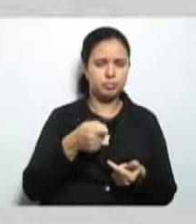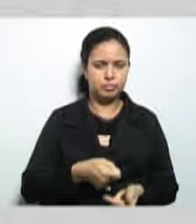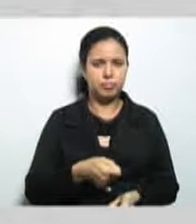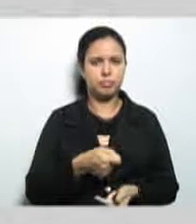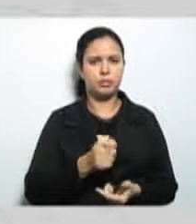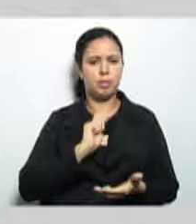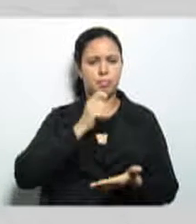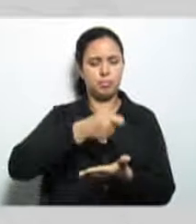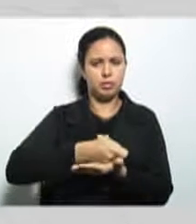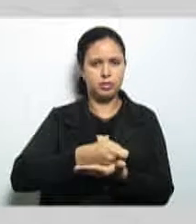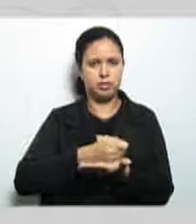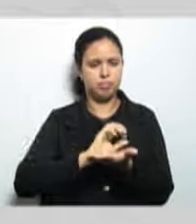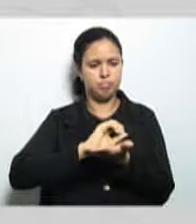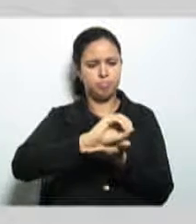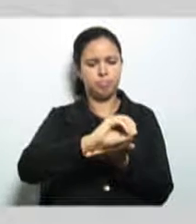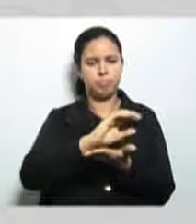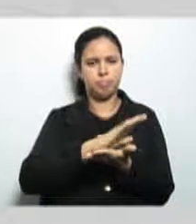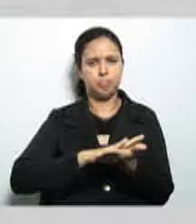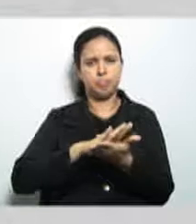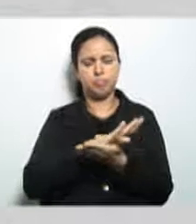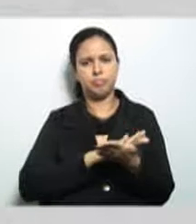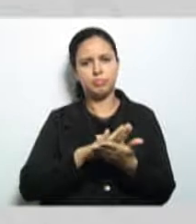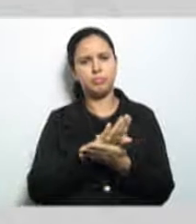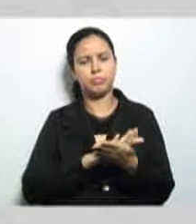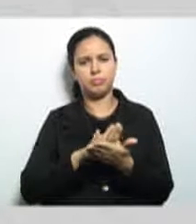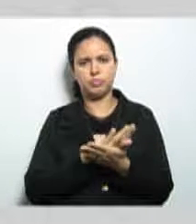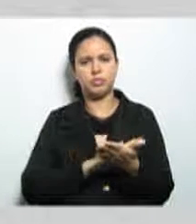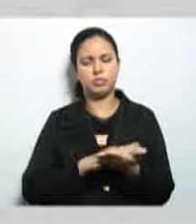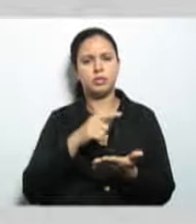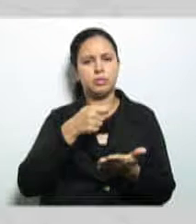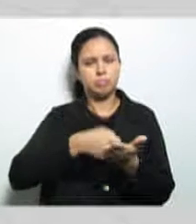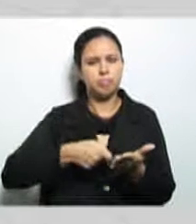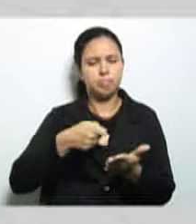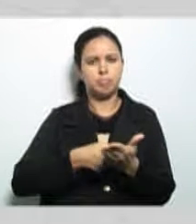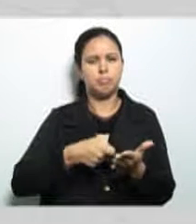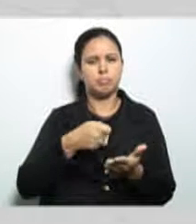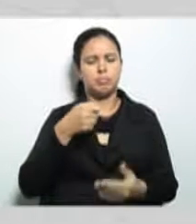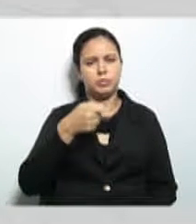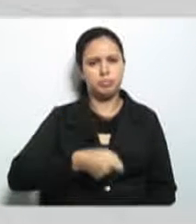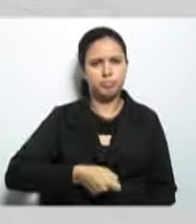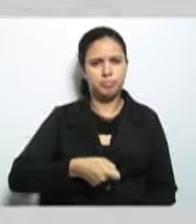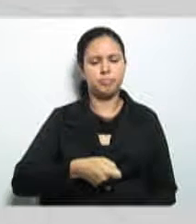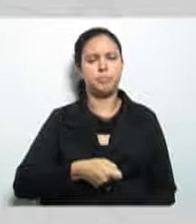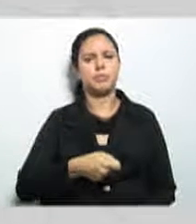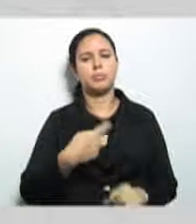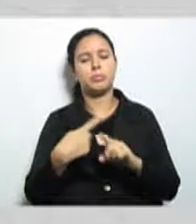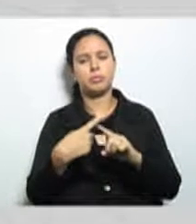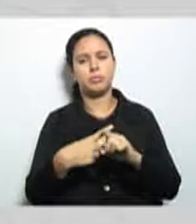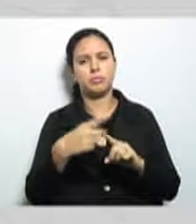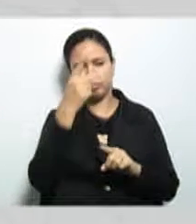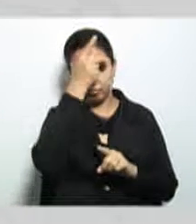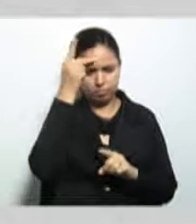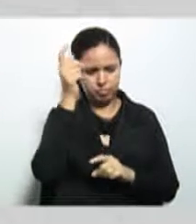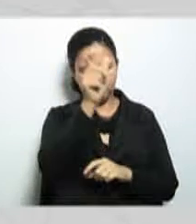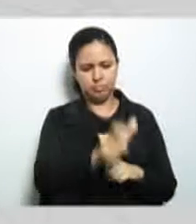nenhum pagamento. Ou seja, eu era obrigado a trabalhar porque eu era inferior.